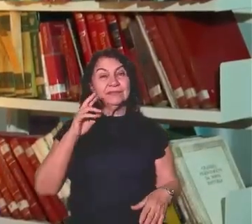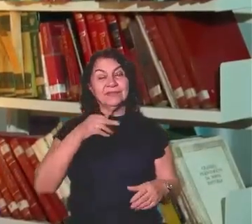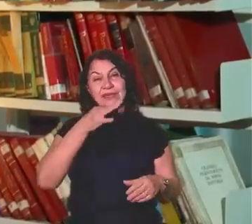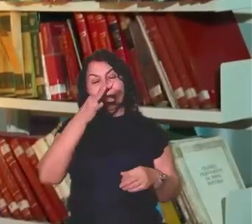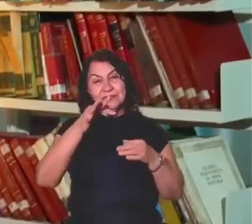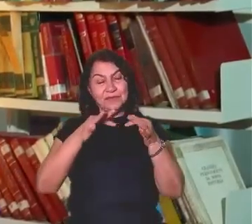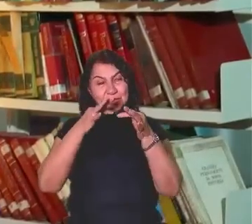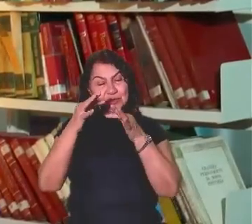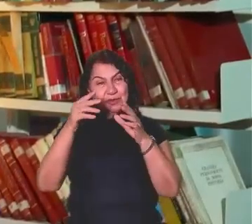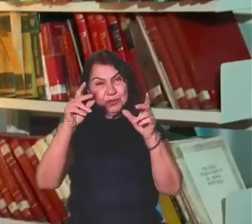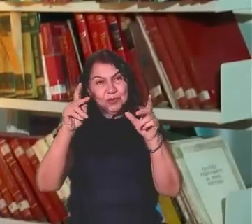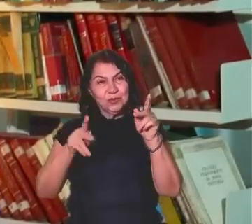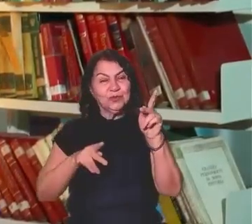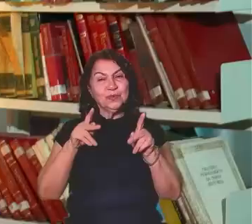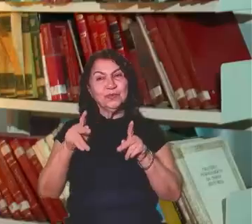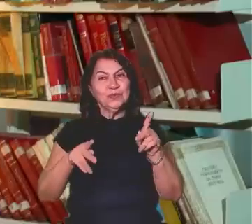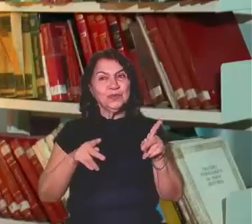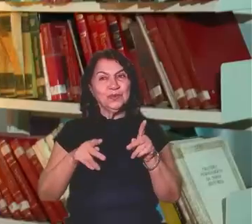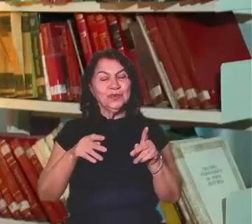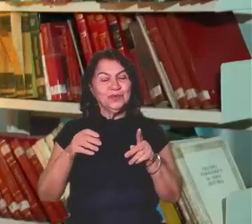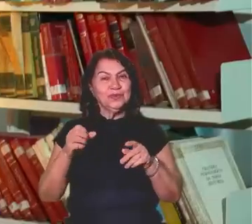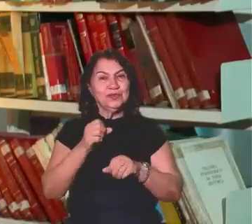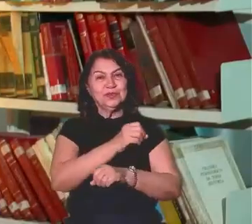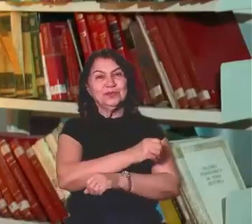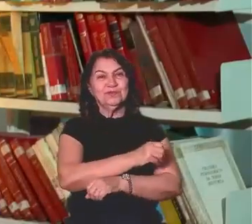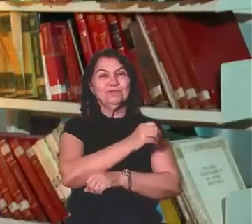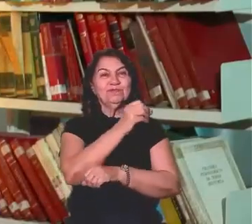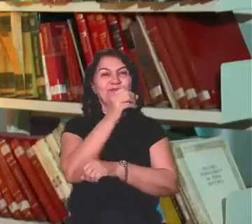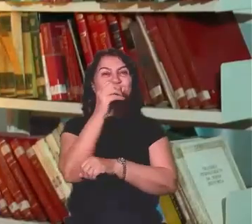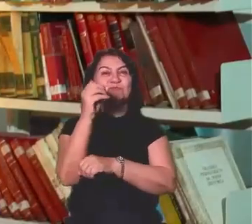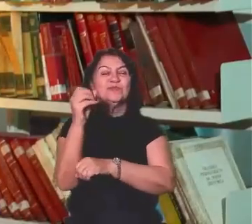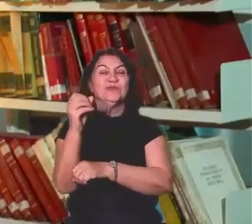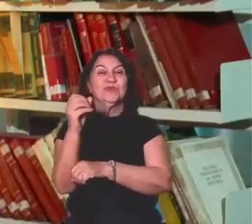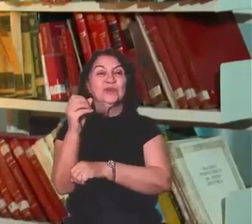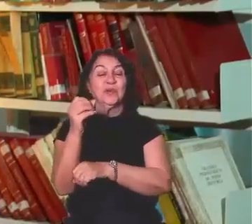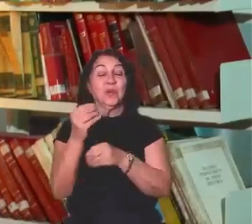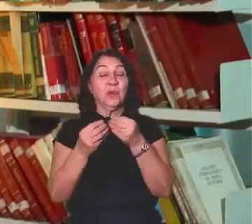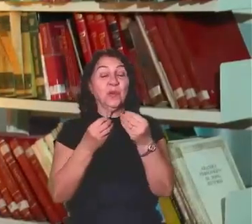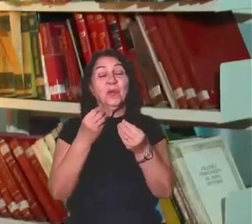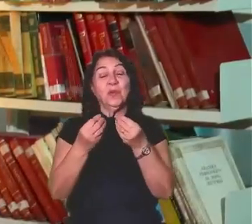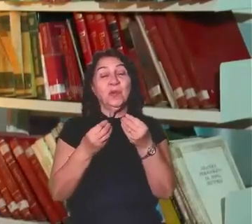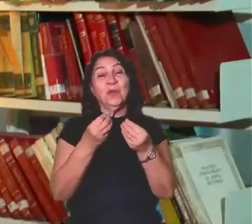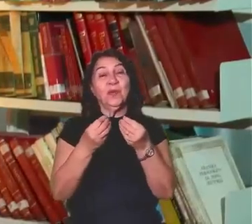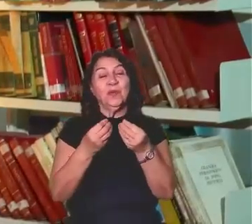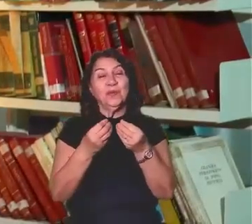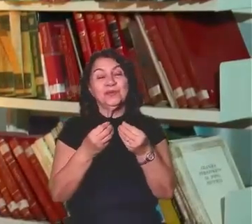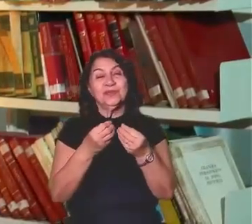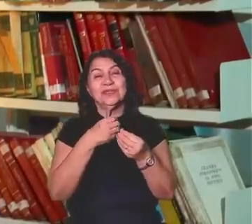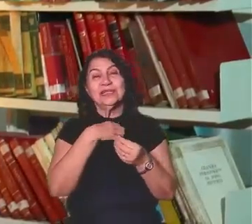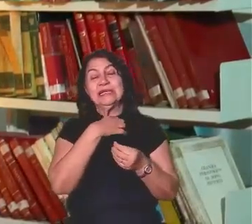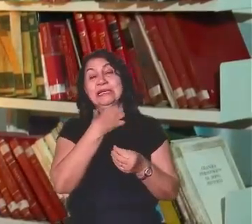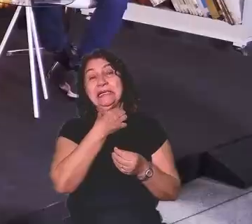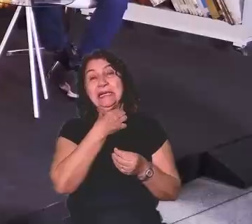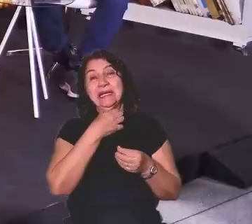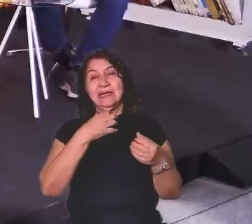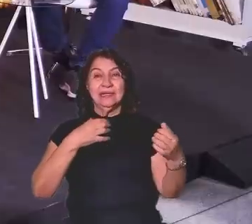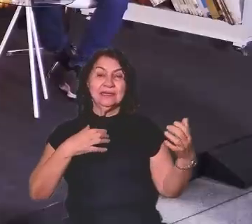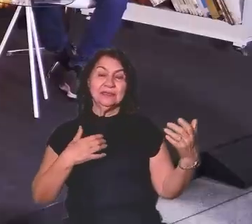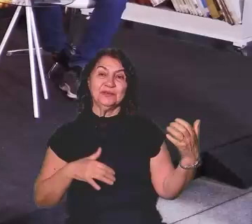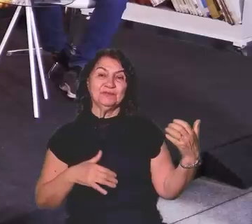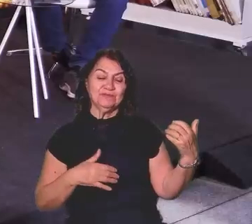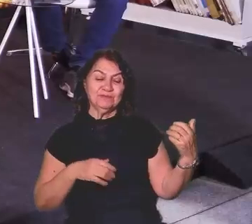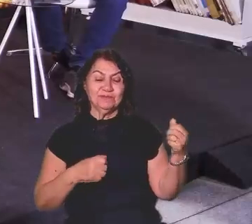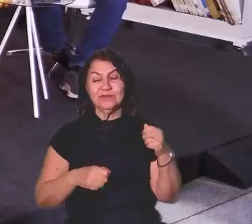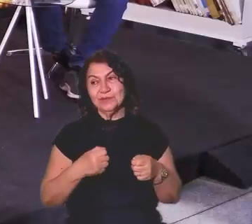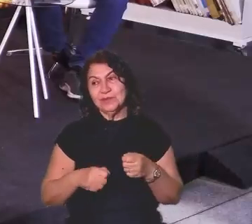som, como ele sairia da garganta ou dos instrumentos de vocês? Seria um canto suave ou um grito